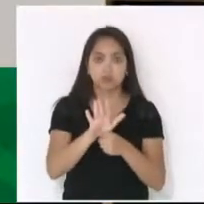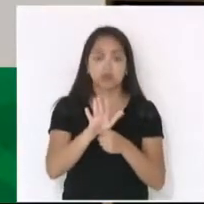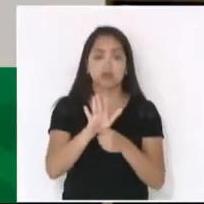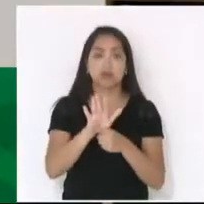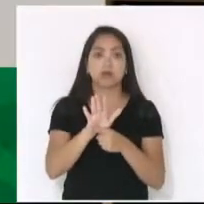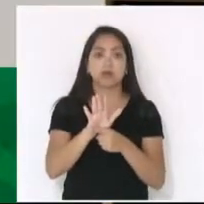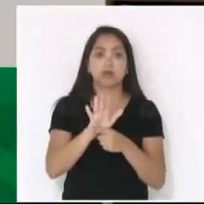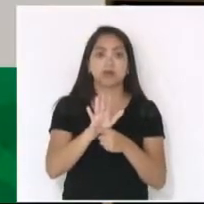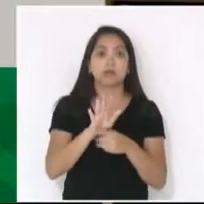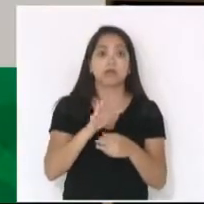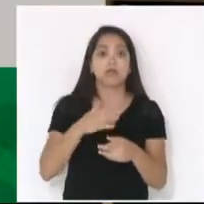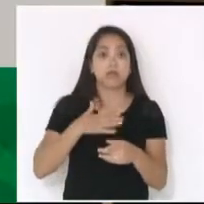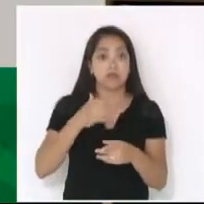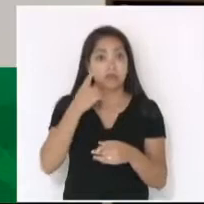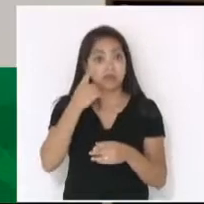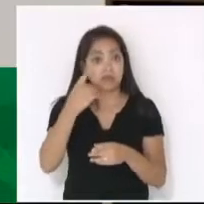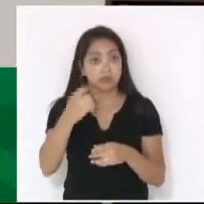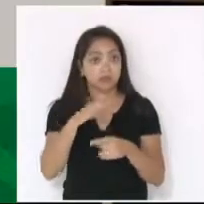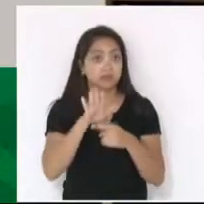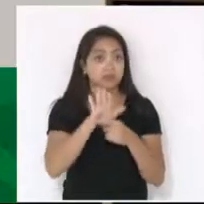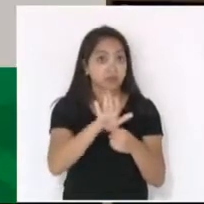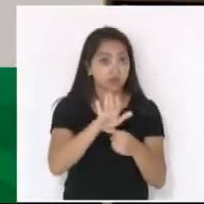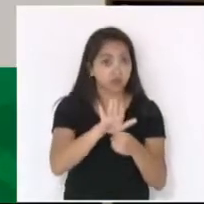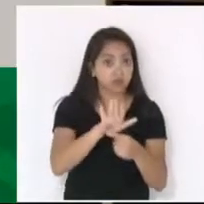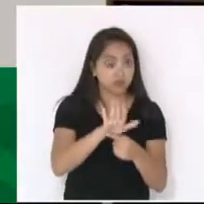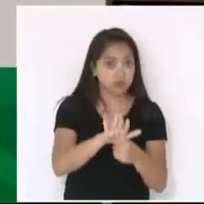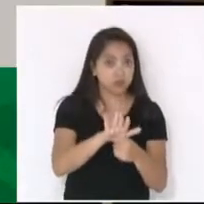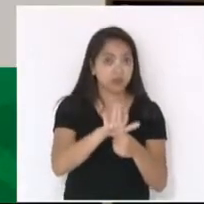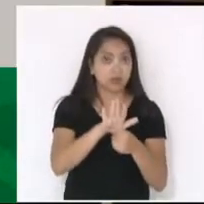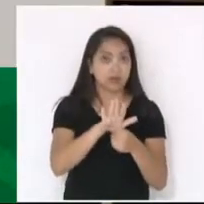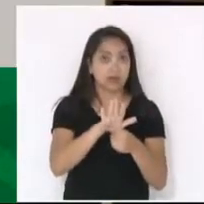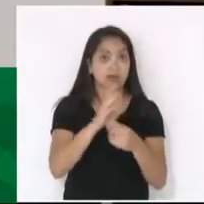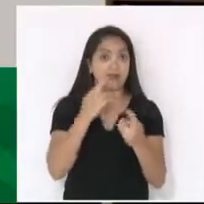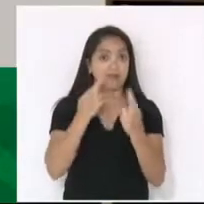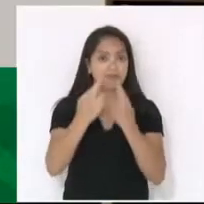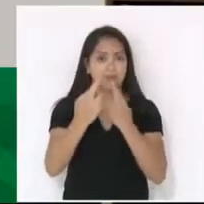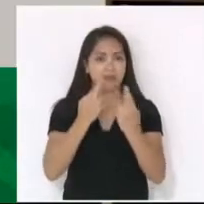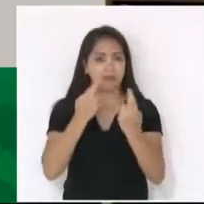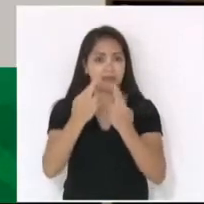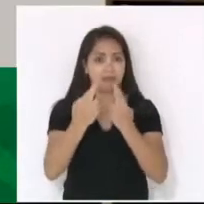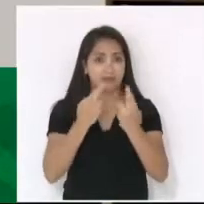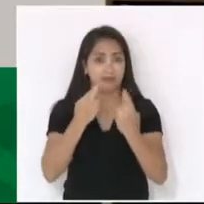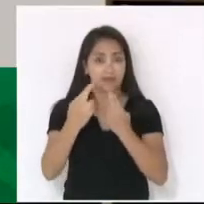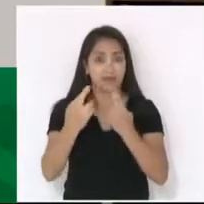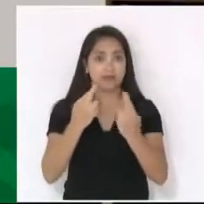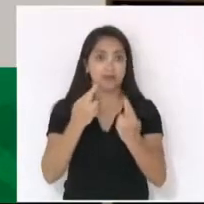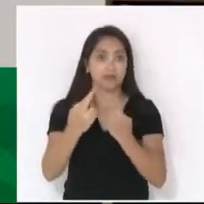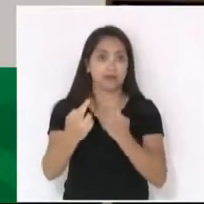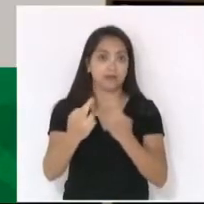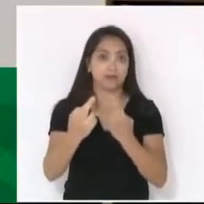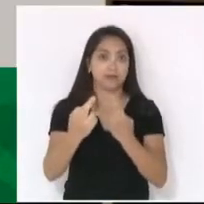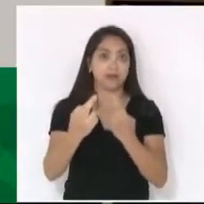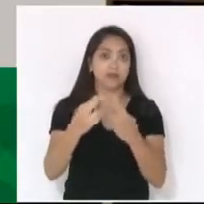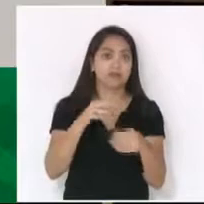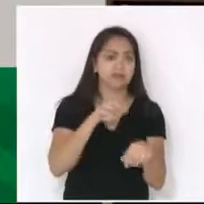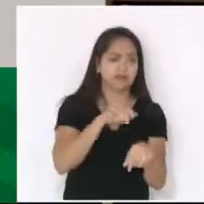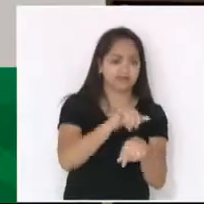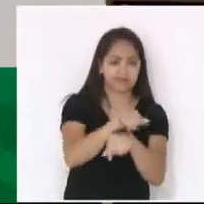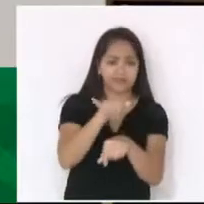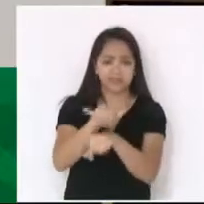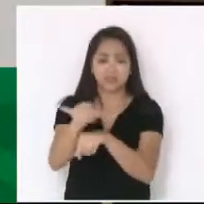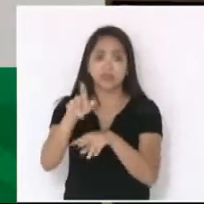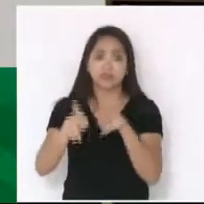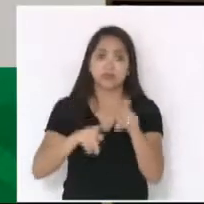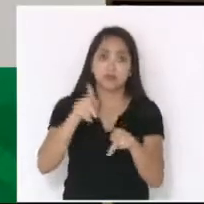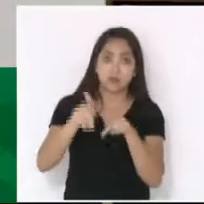eu me interessei e ajudar esta BR maldita e iludida pela população Onde está matando muita